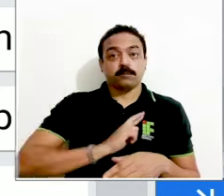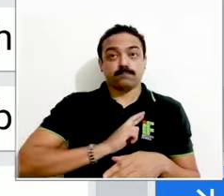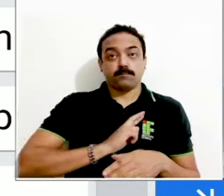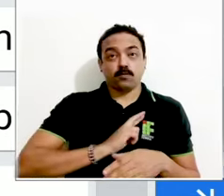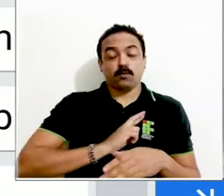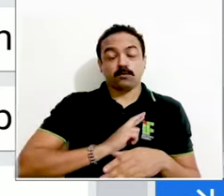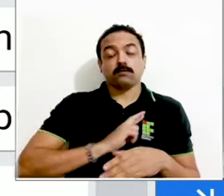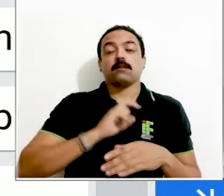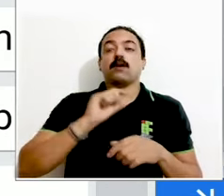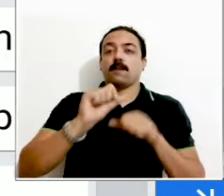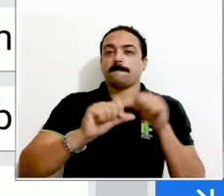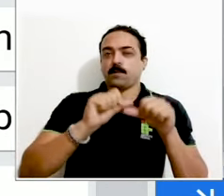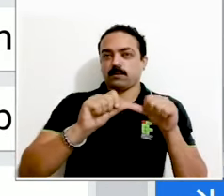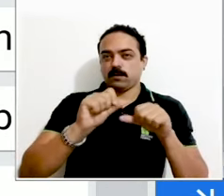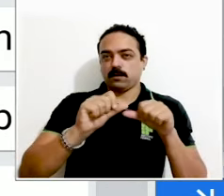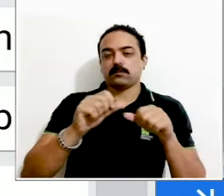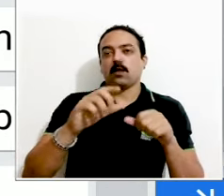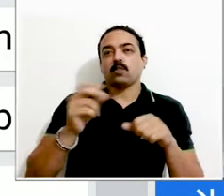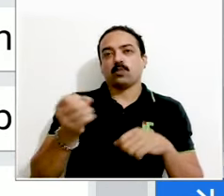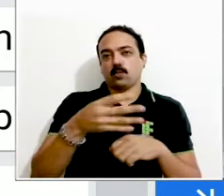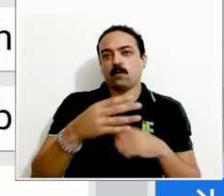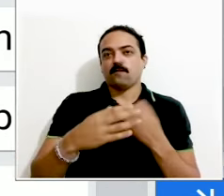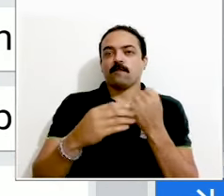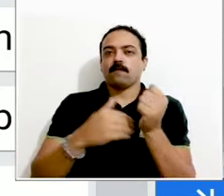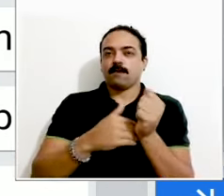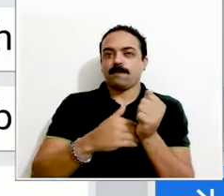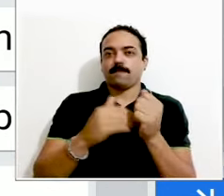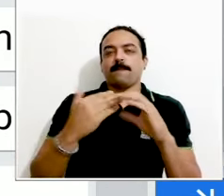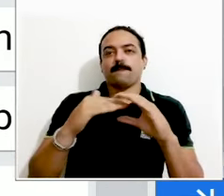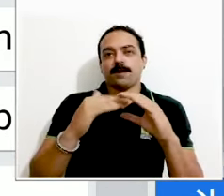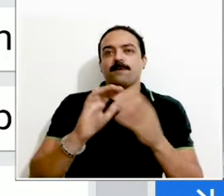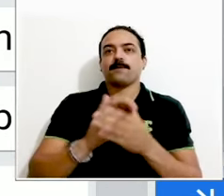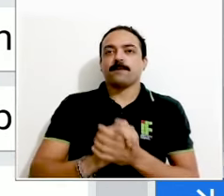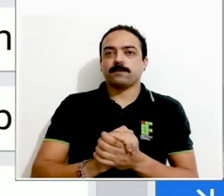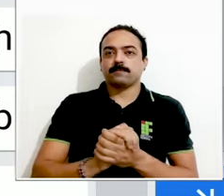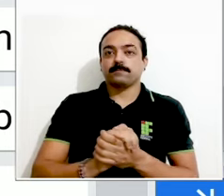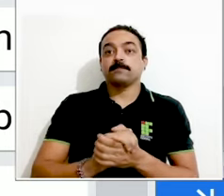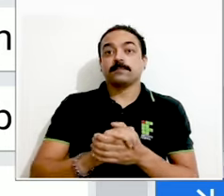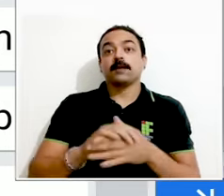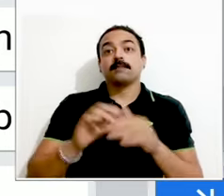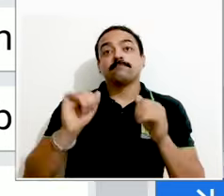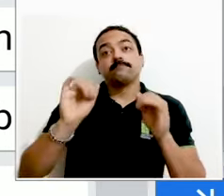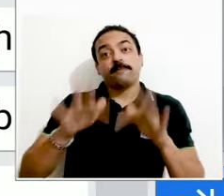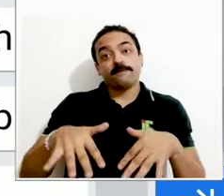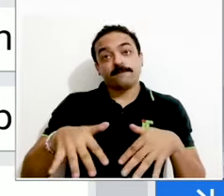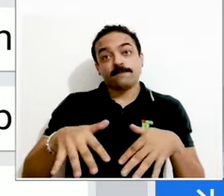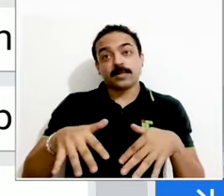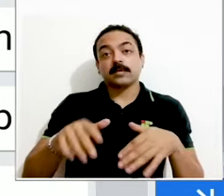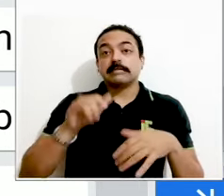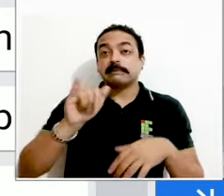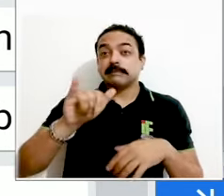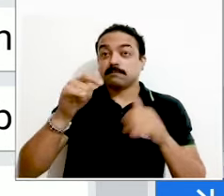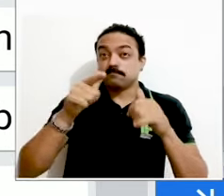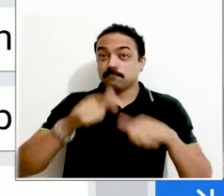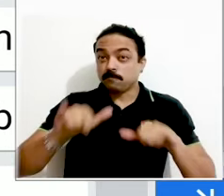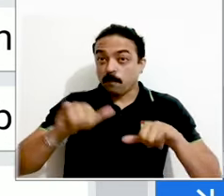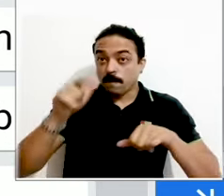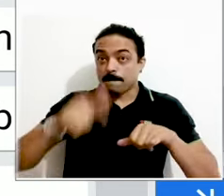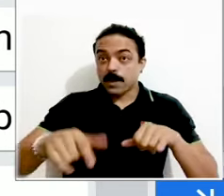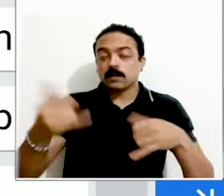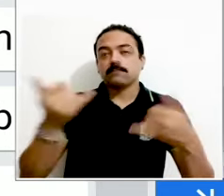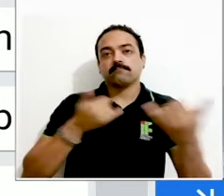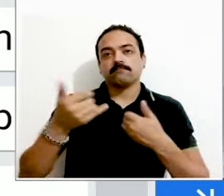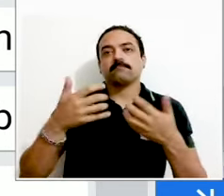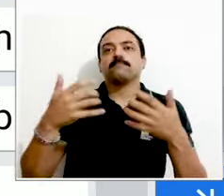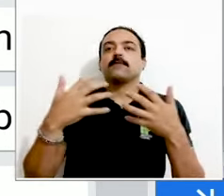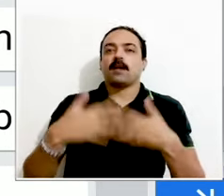dentro é de um dia a cca vai analisar o seu pedido e providenciar a alteração a gente